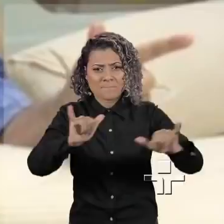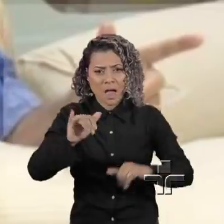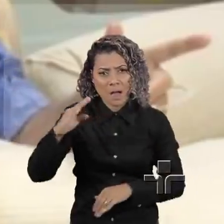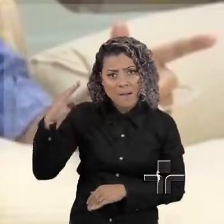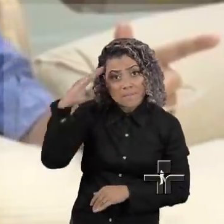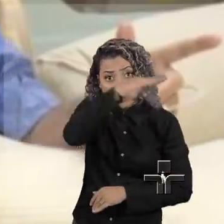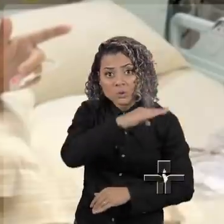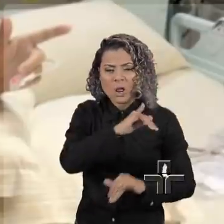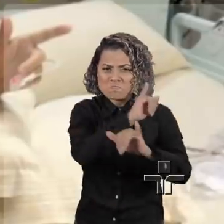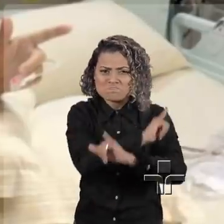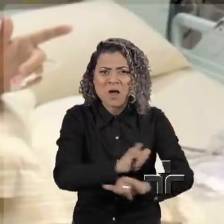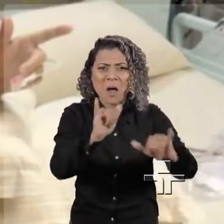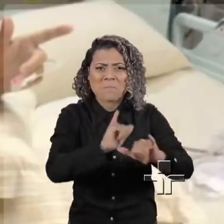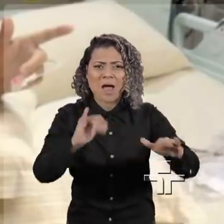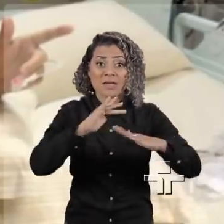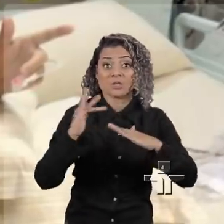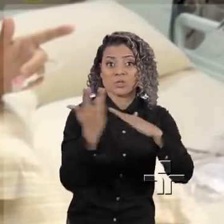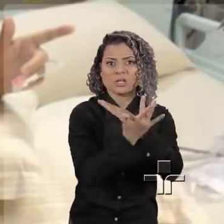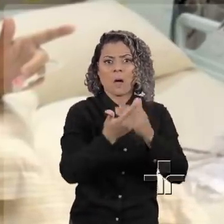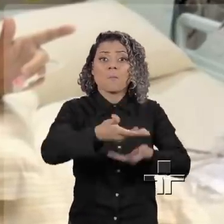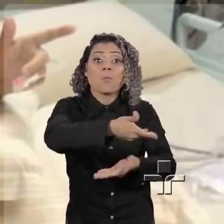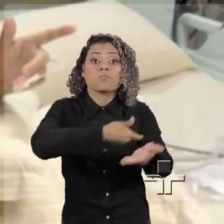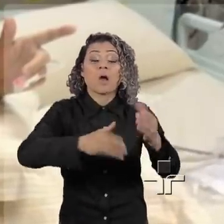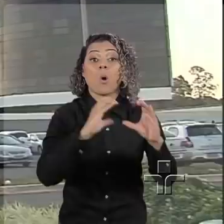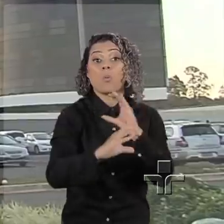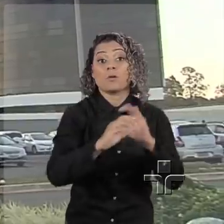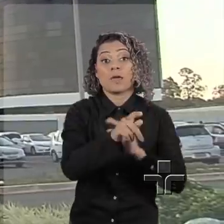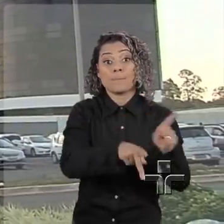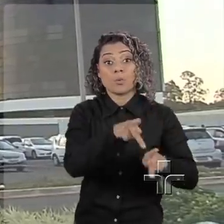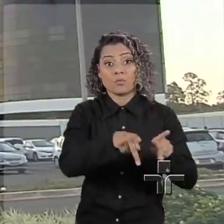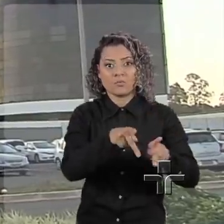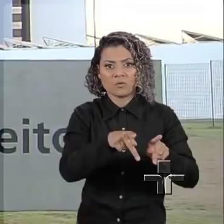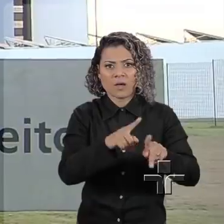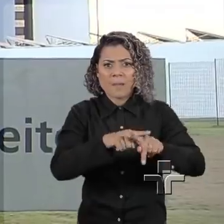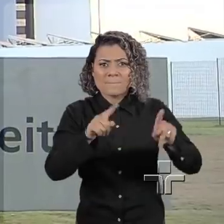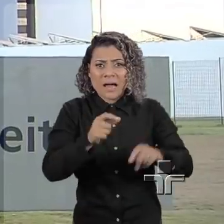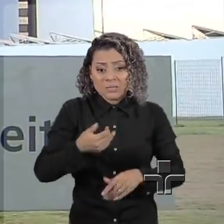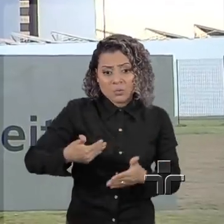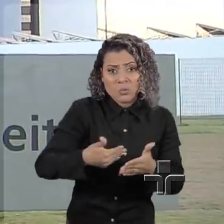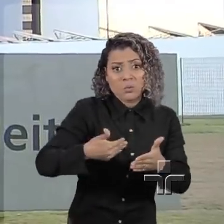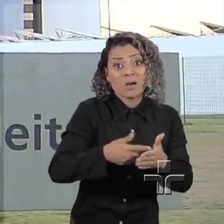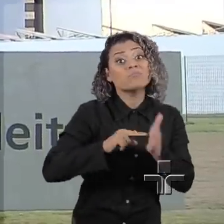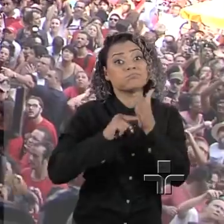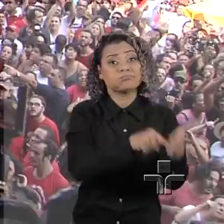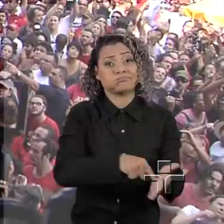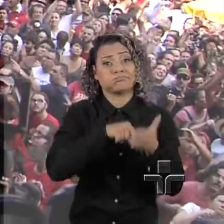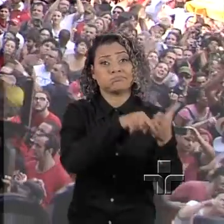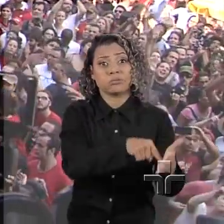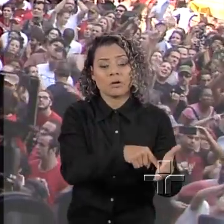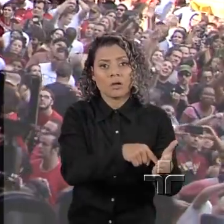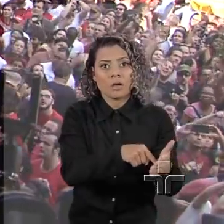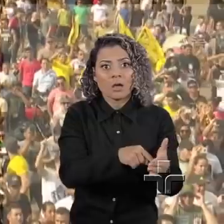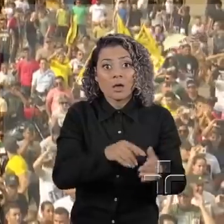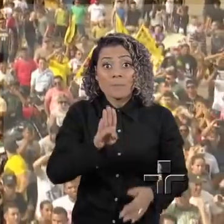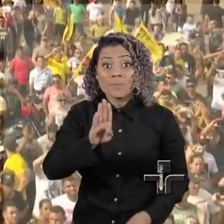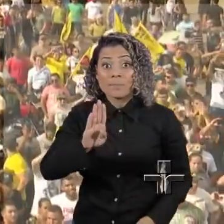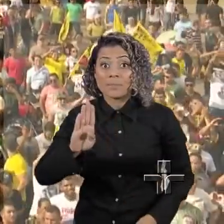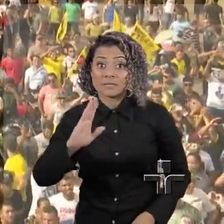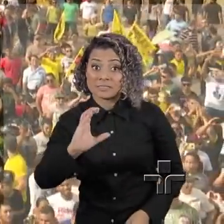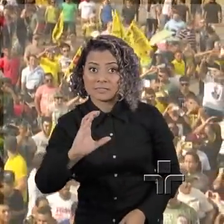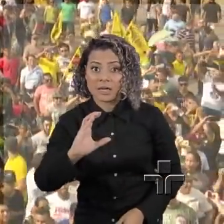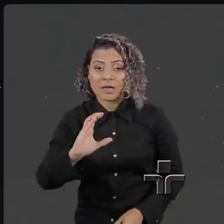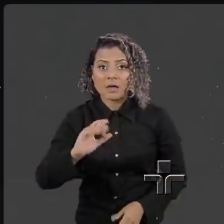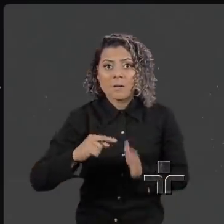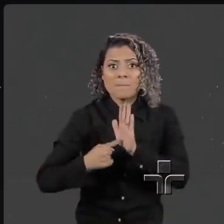as redes sociais para se comunicar com o eleitorado. Poucos dias, muitas denúncias. Dados da BBC News